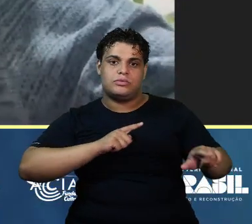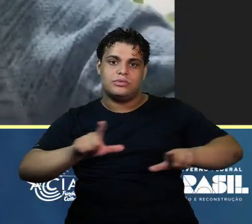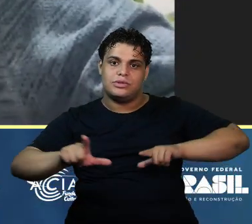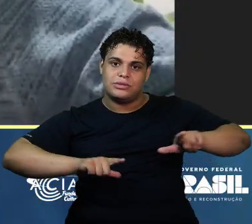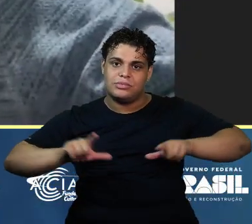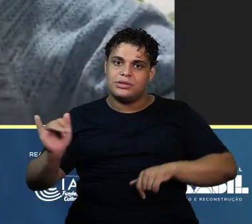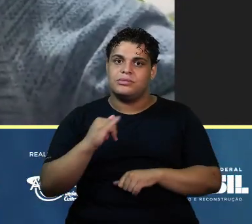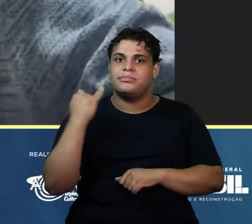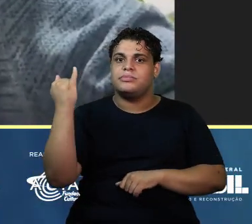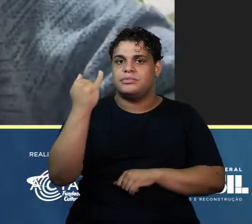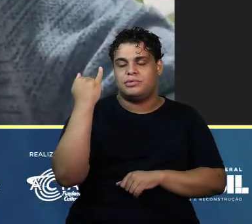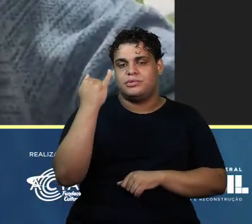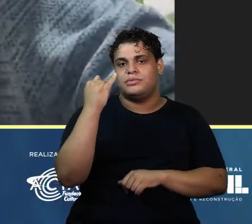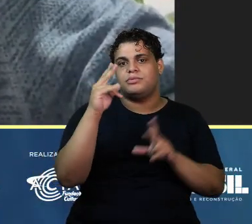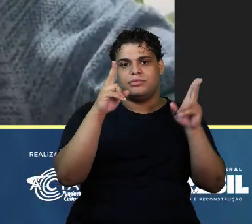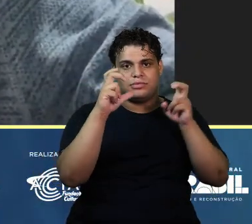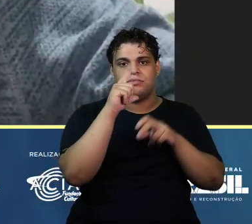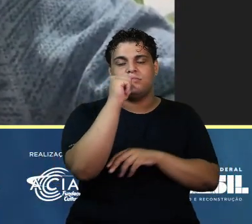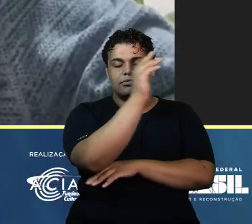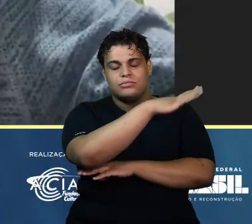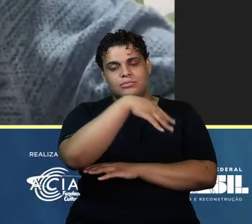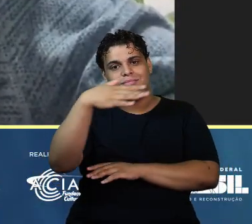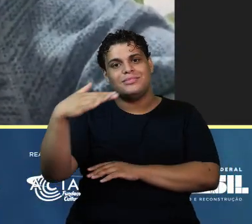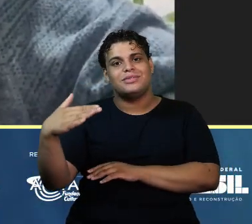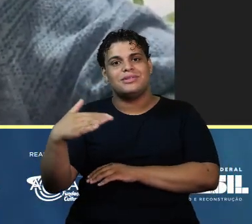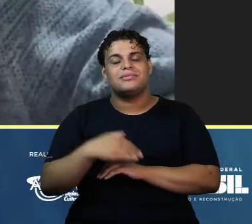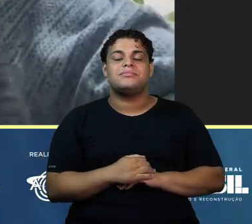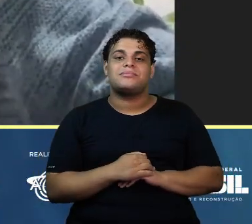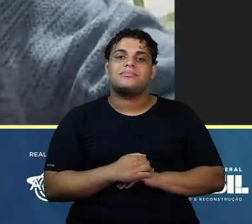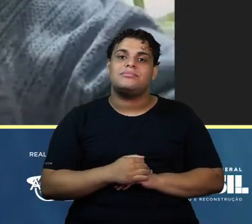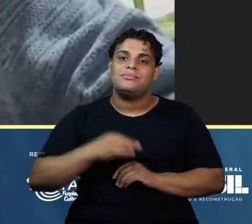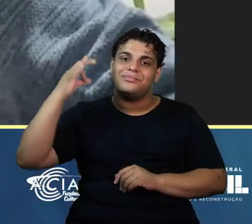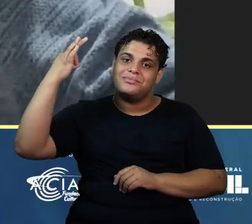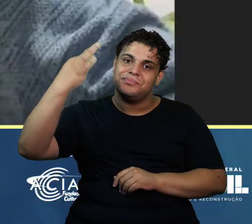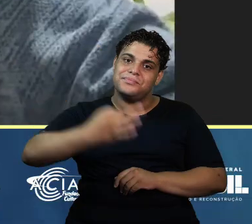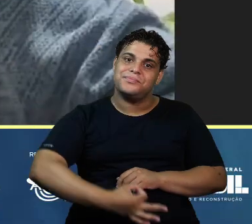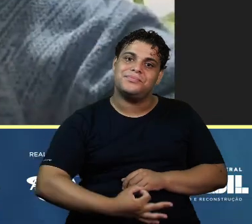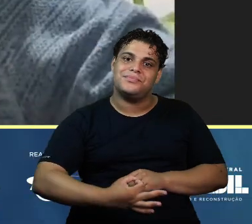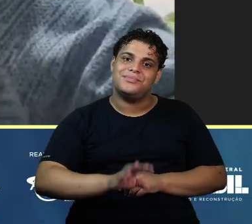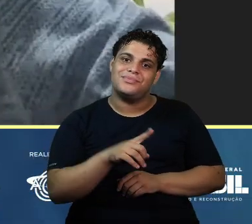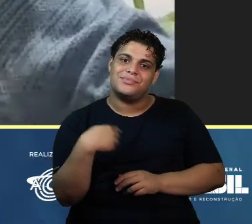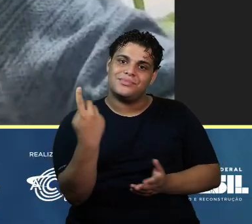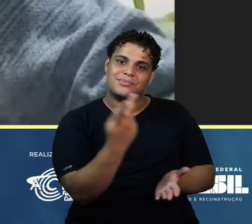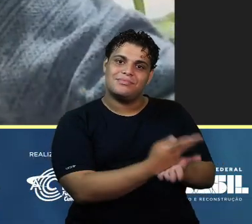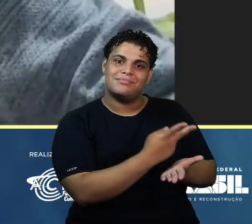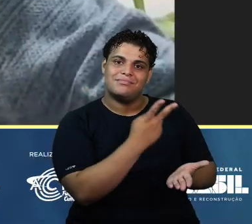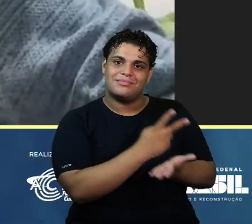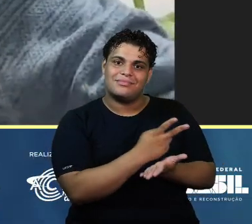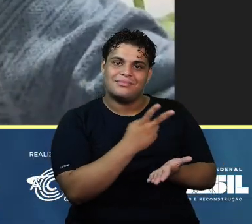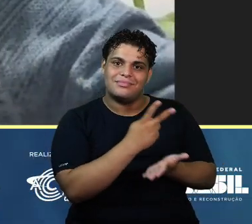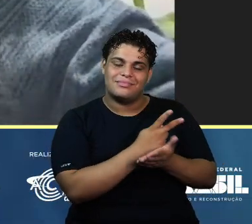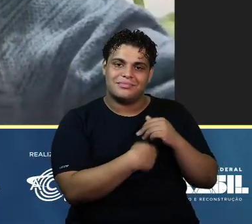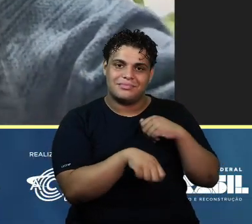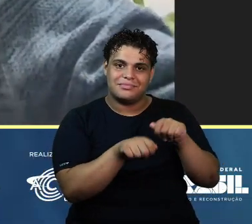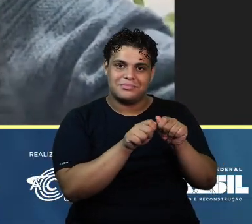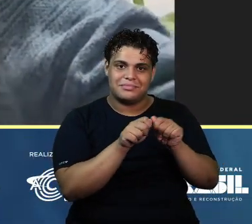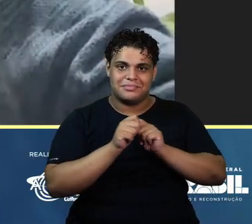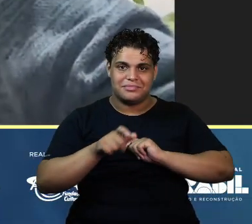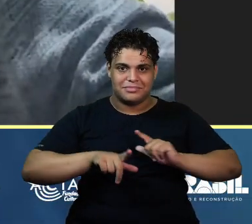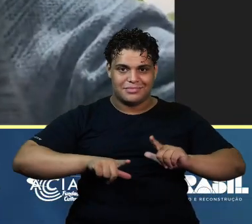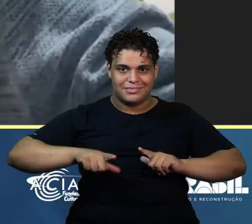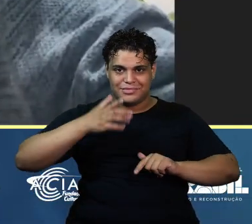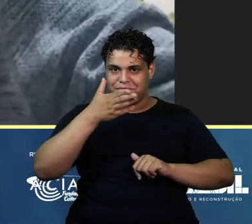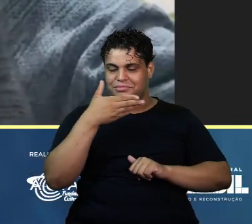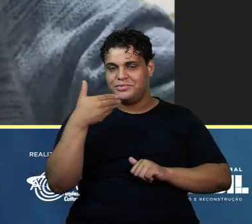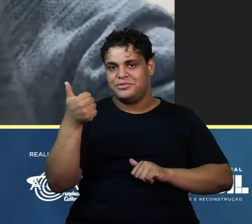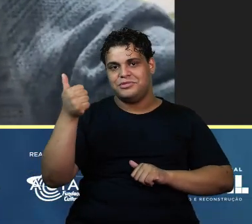dos oceanos e com toda certeza vamos seguir executando esse trabalho, né, melhorando